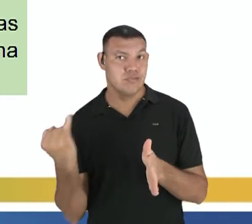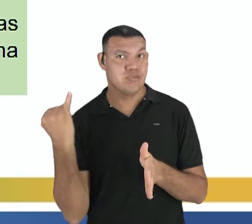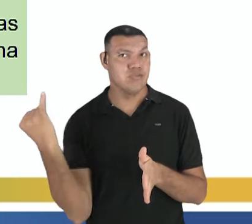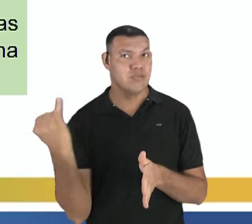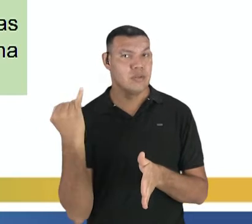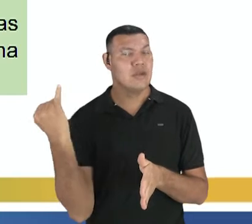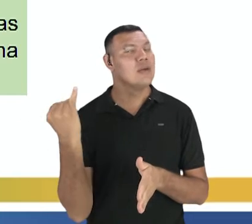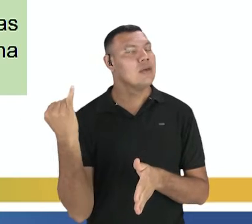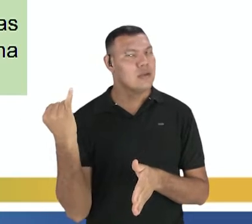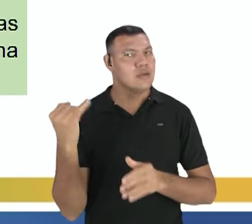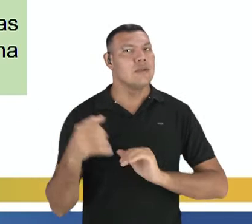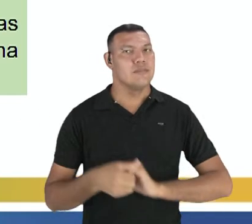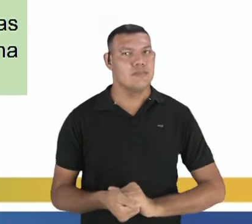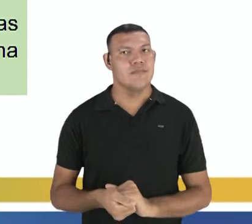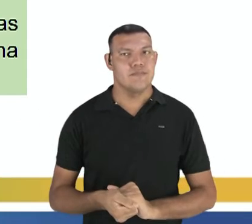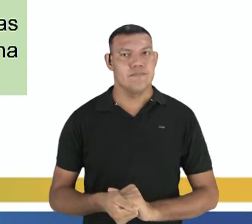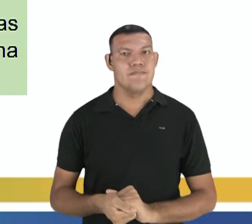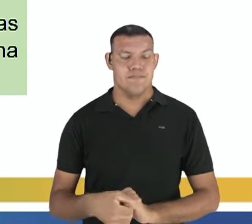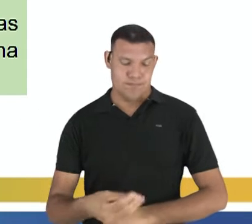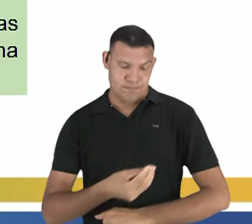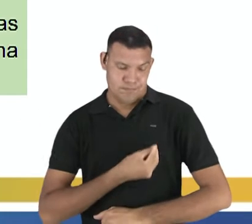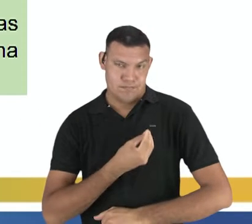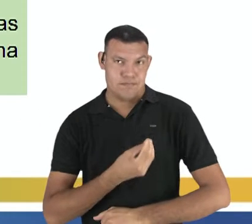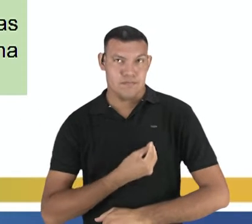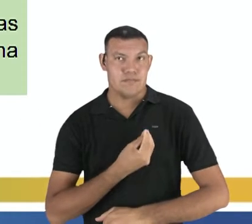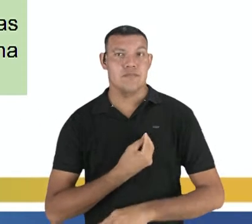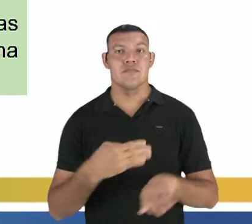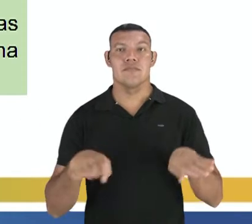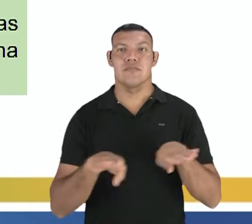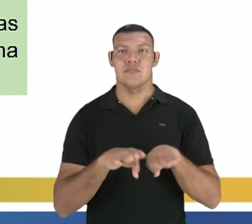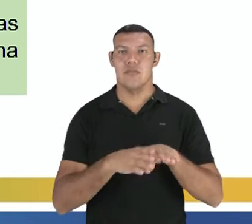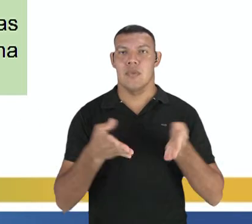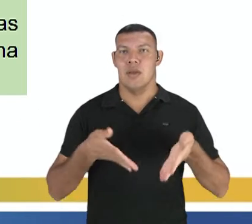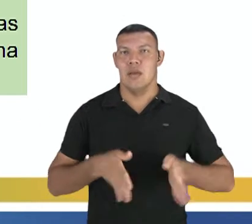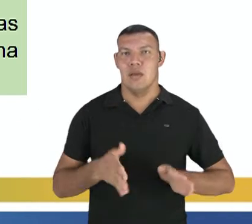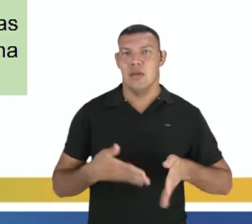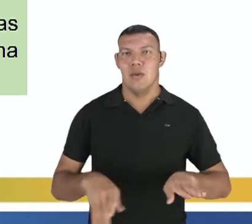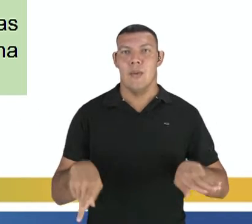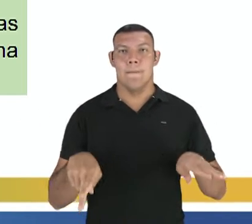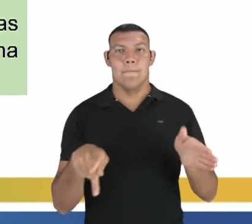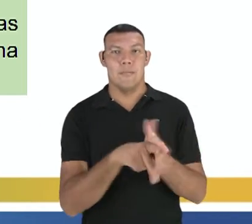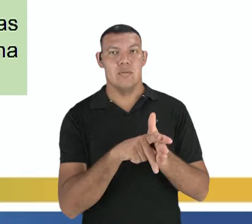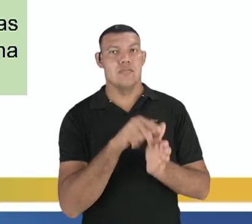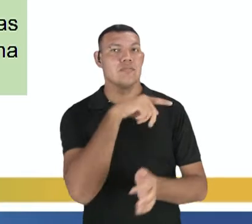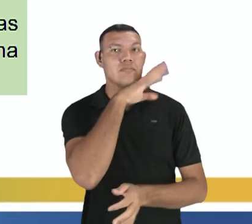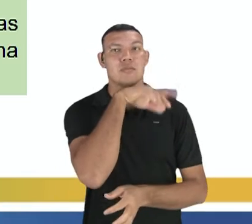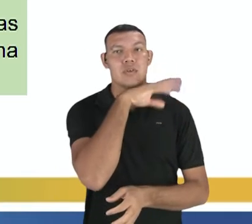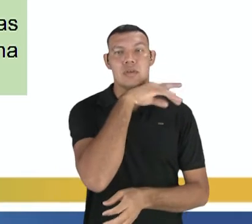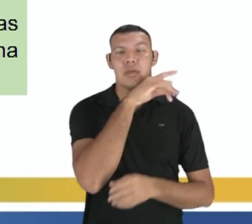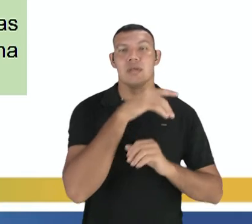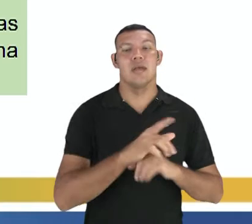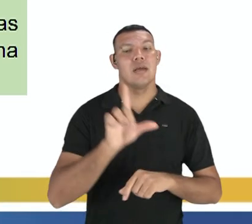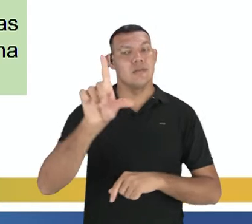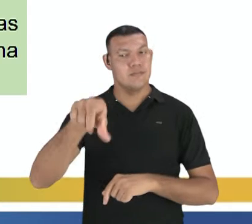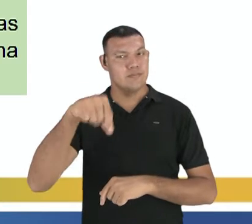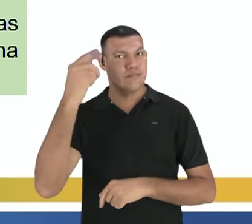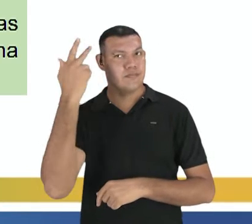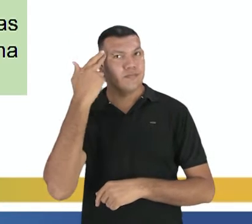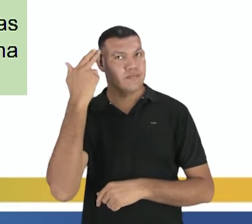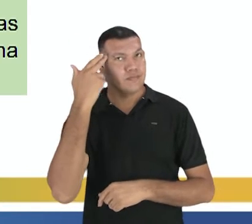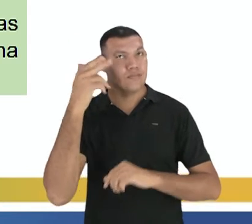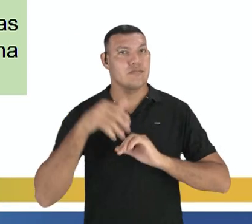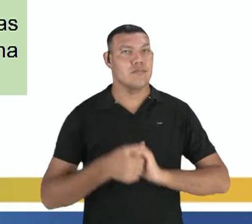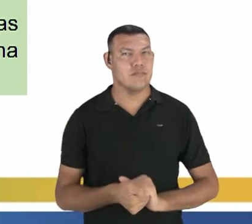importância relativa na sobrevivência e na reprodução dos organismos. Ou seja, através da seleção